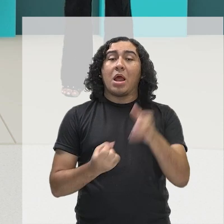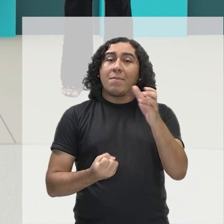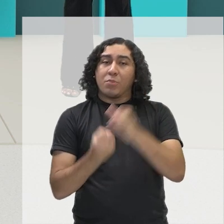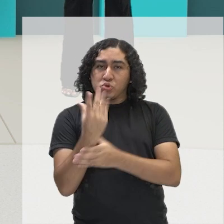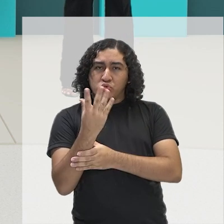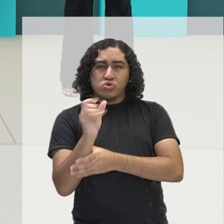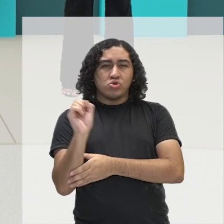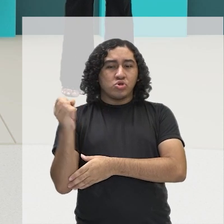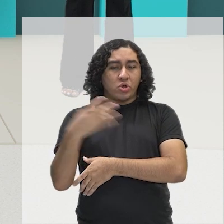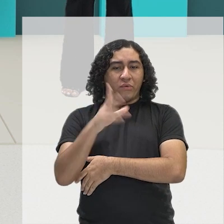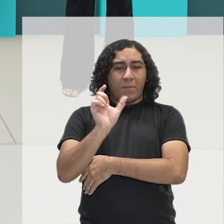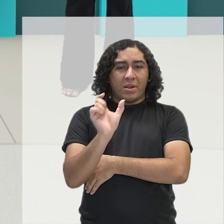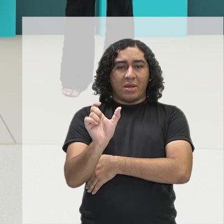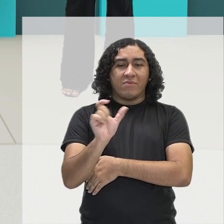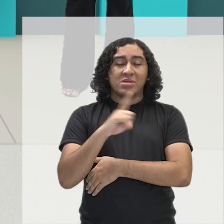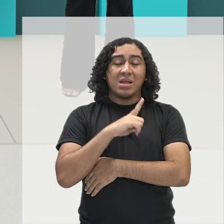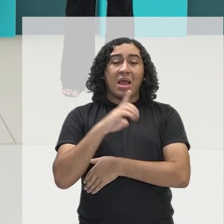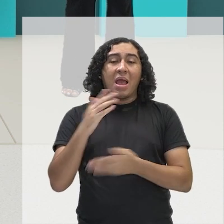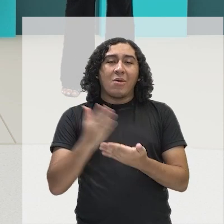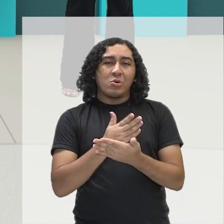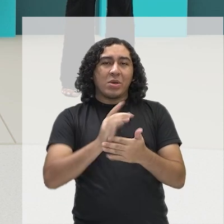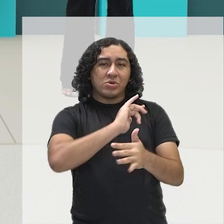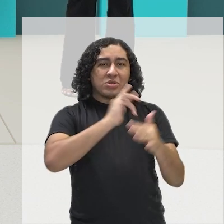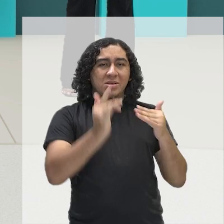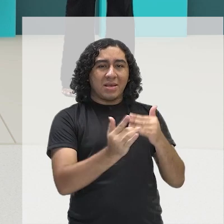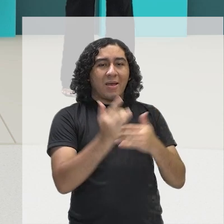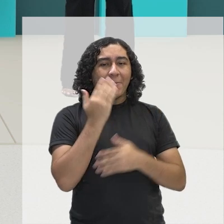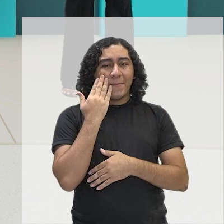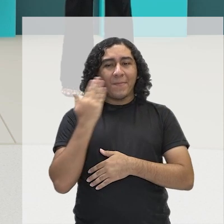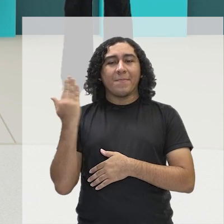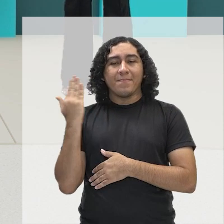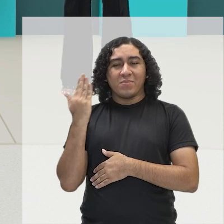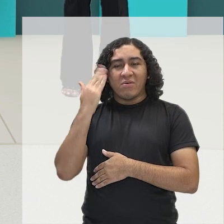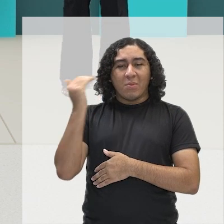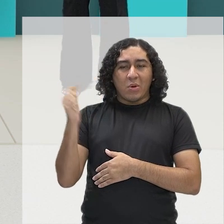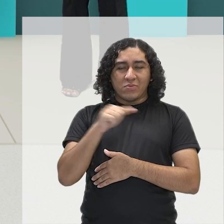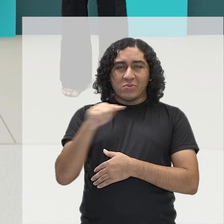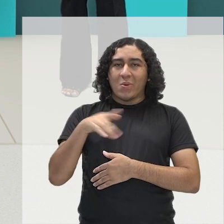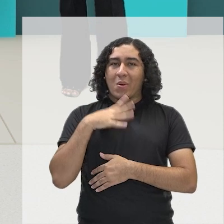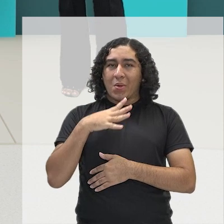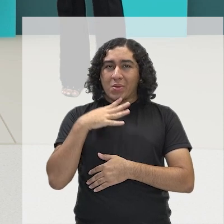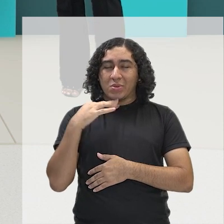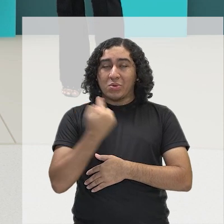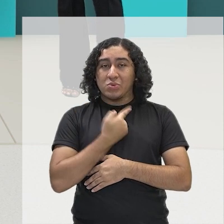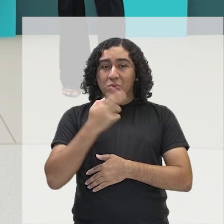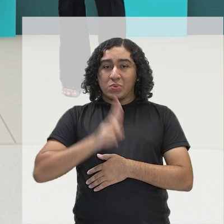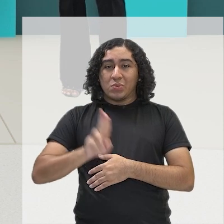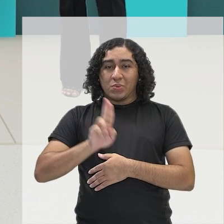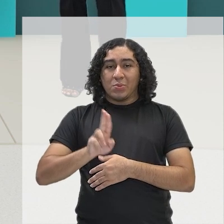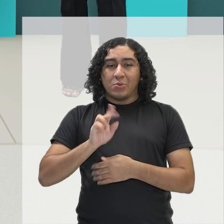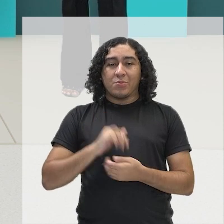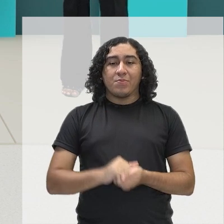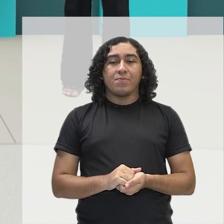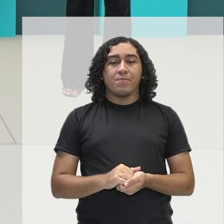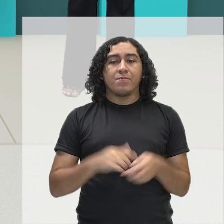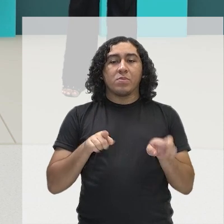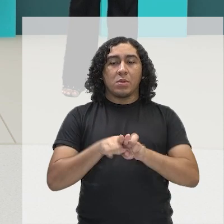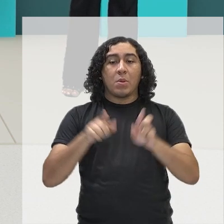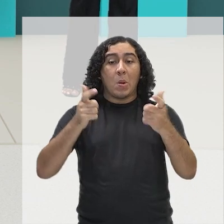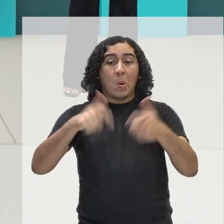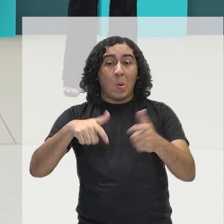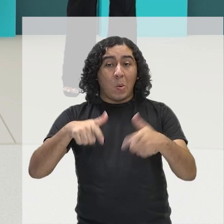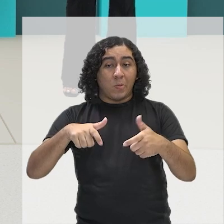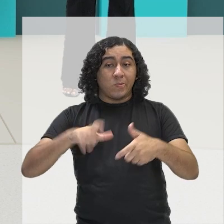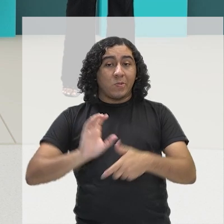cria novos termos. Então aqui eu coloquei algumas redes sociais das mais famosas, né, que nós usamos e